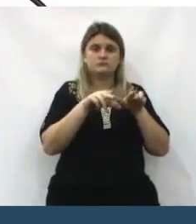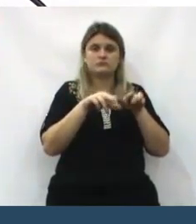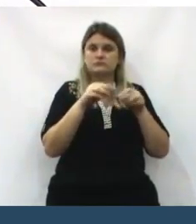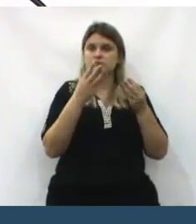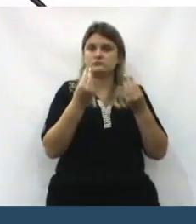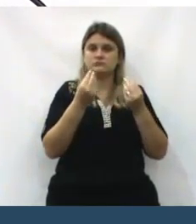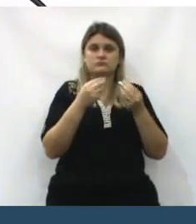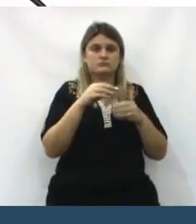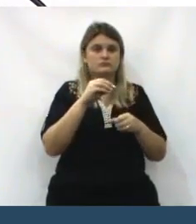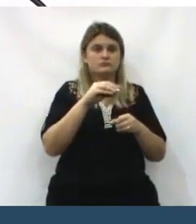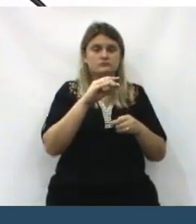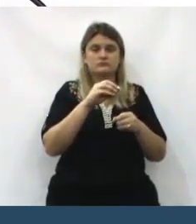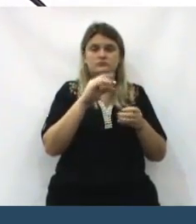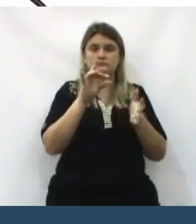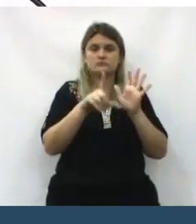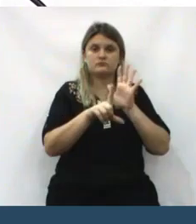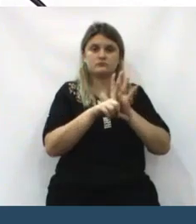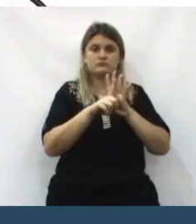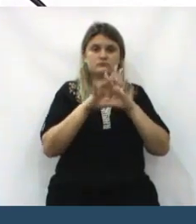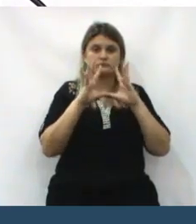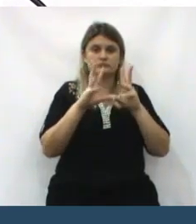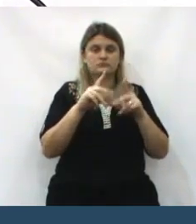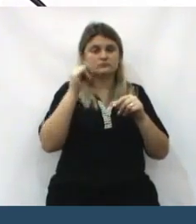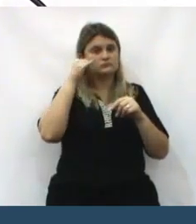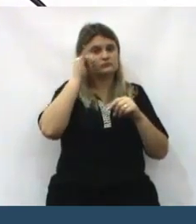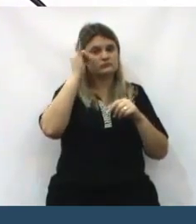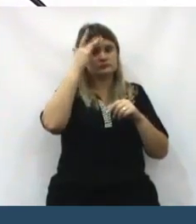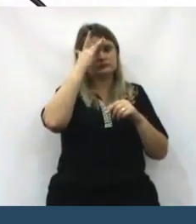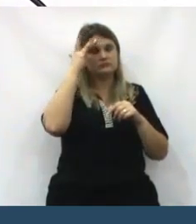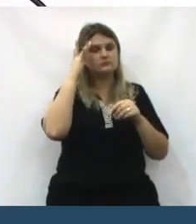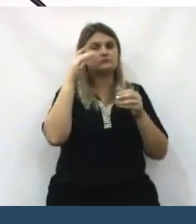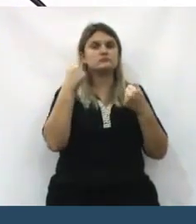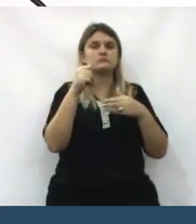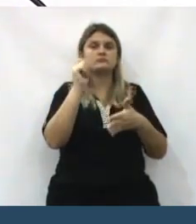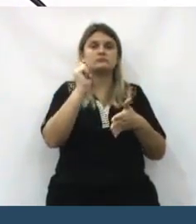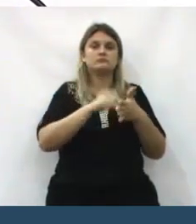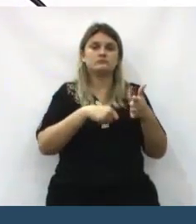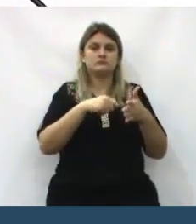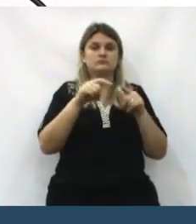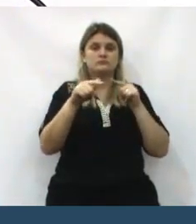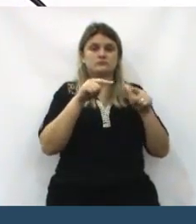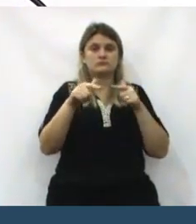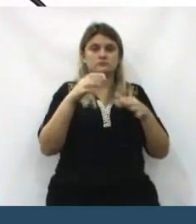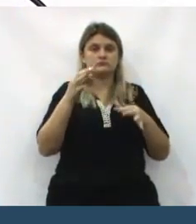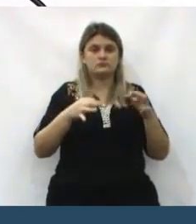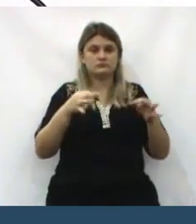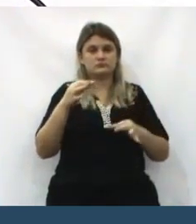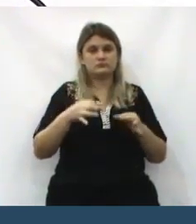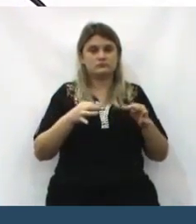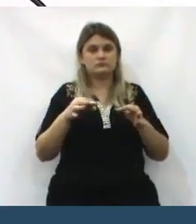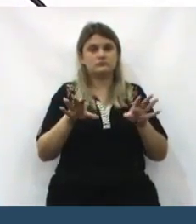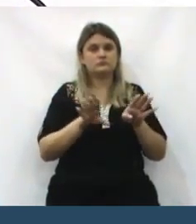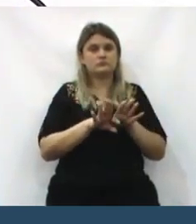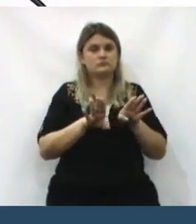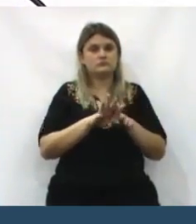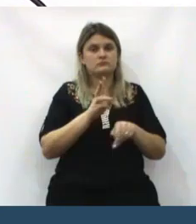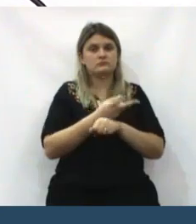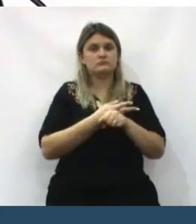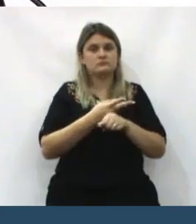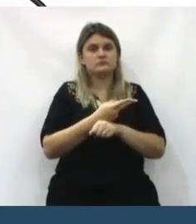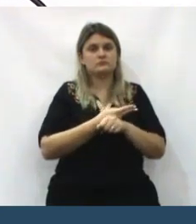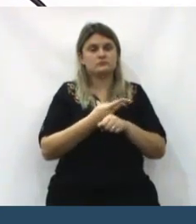lei do regime geral do artigo 201, para evitar que tais pessoas tenham que contratar serviços jurídicos